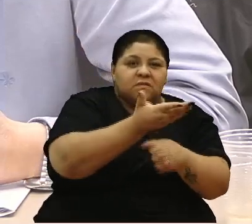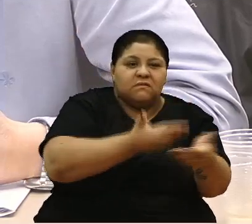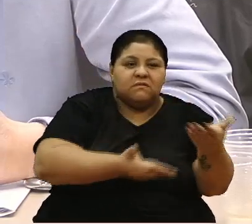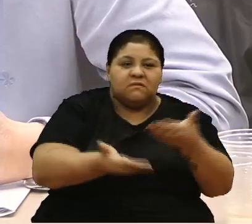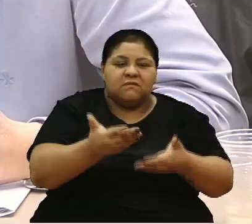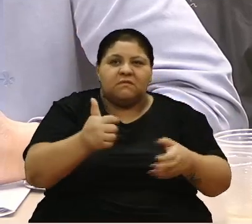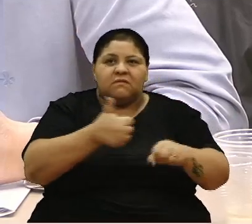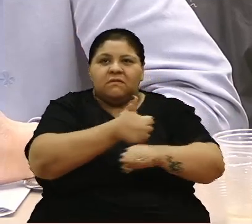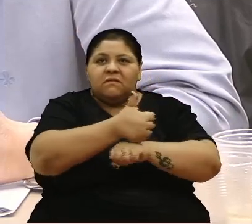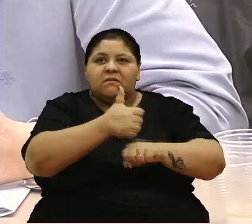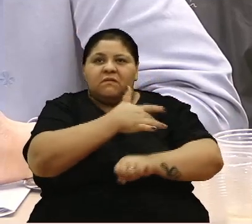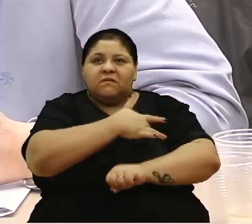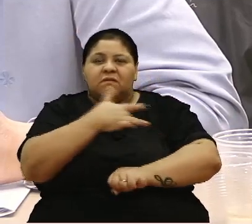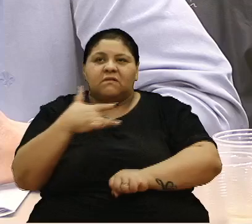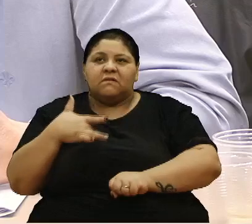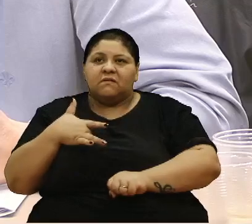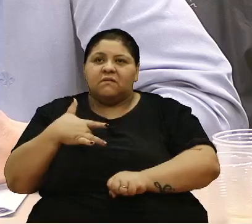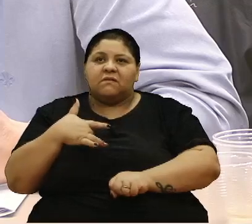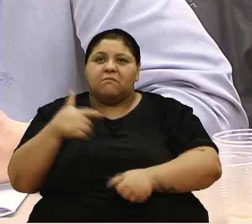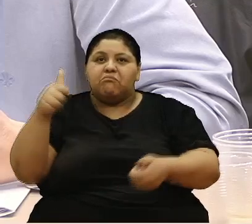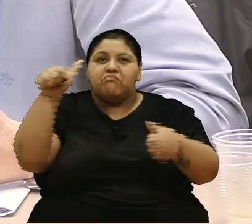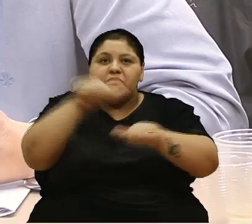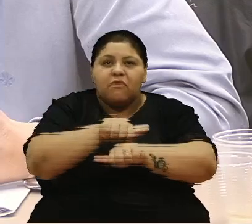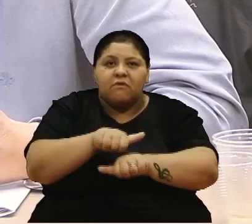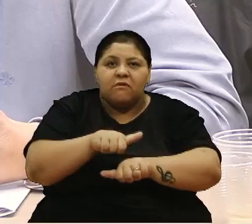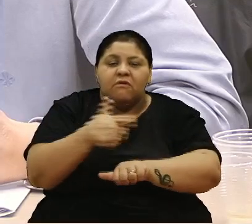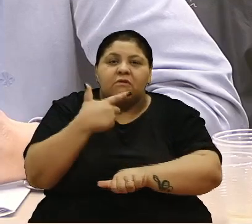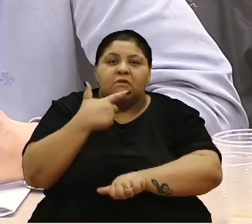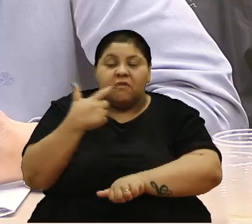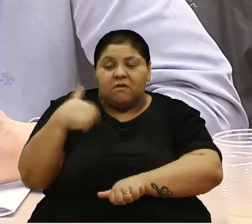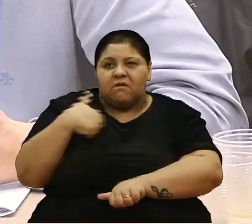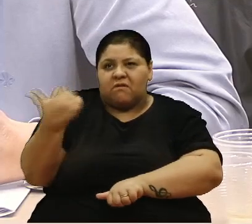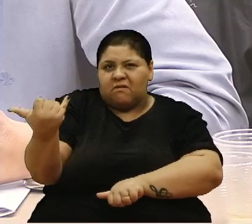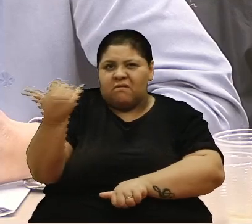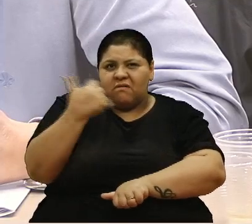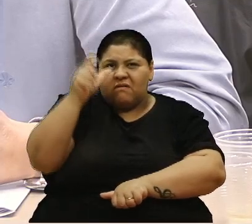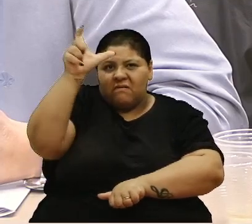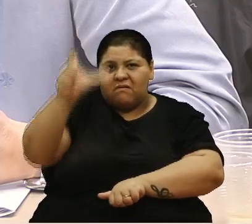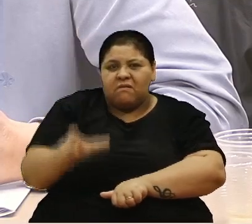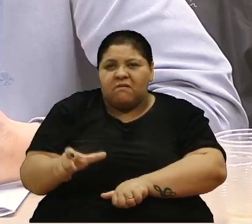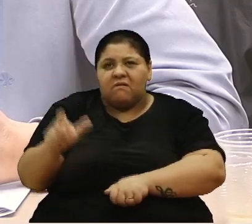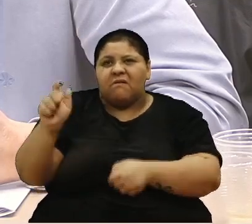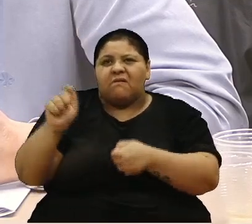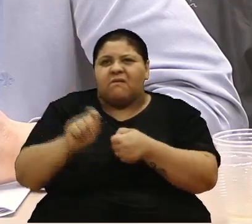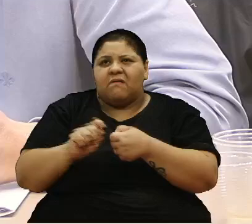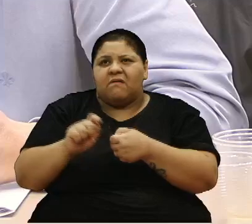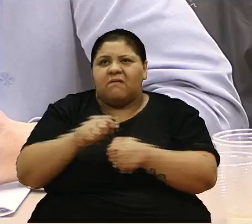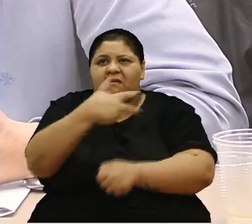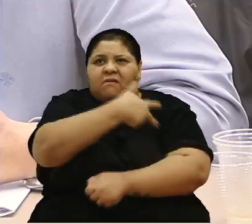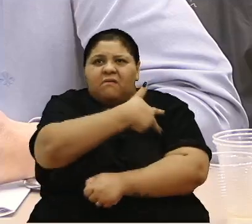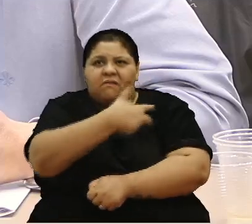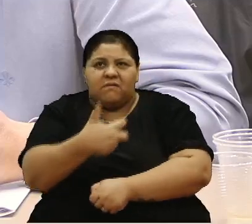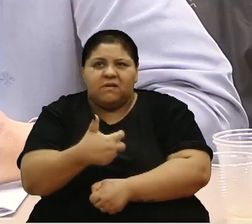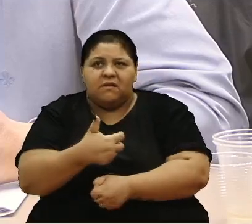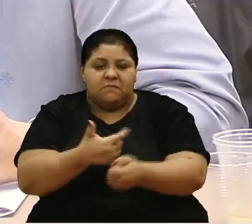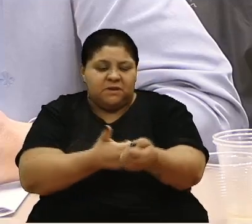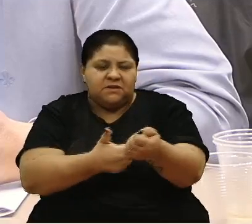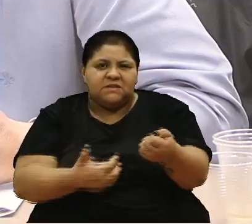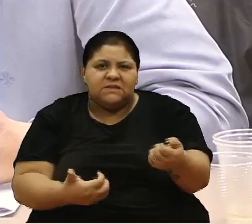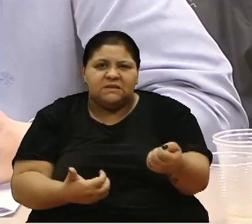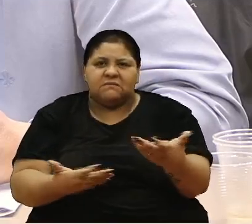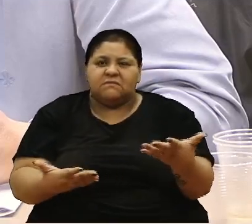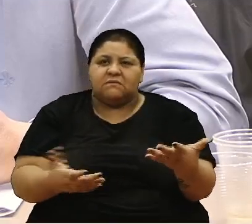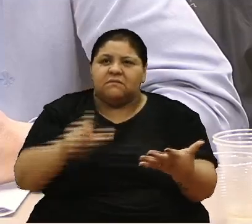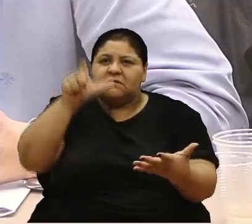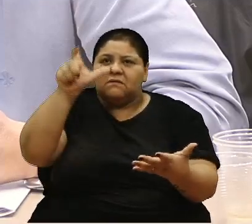nenhum profissional de saúde estava ali, pior ainda. E eu tive informações que a pessoa estava ali para fazer um exame de sangue, isso daí, mais ou menos. Então a